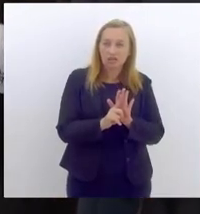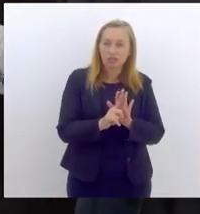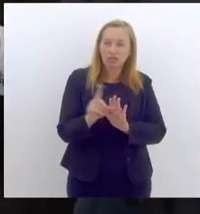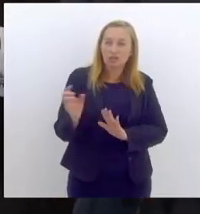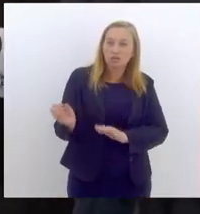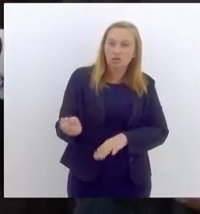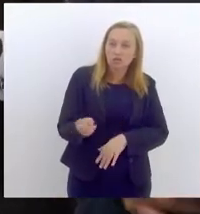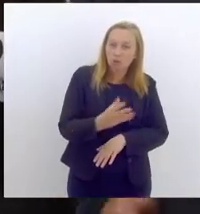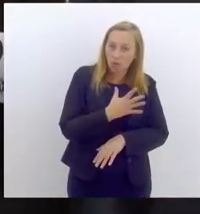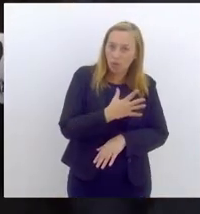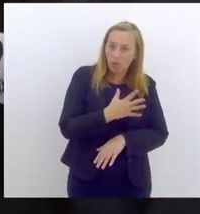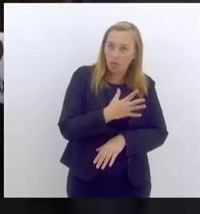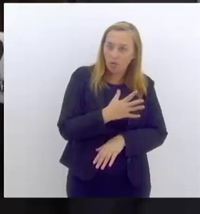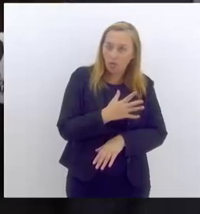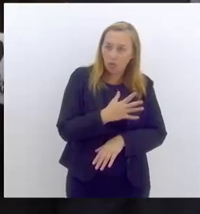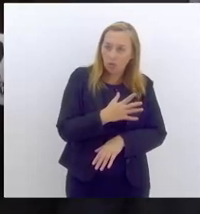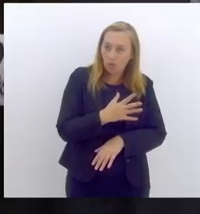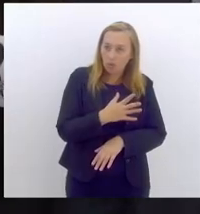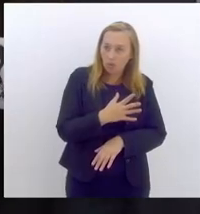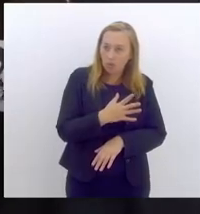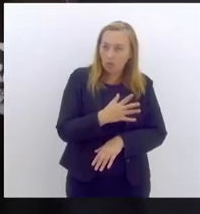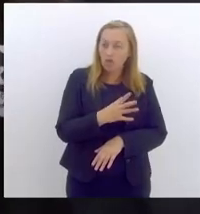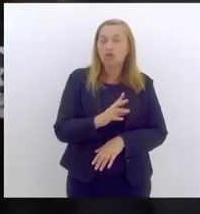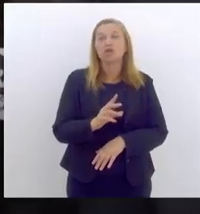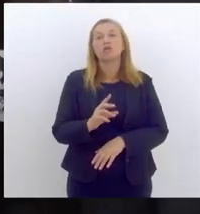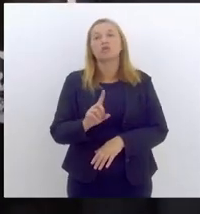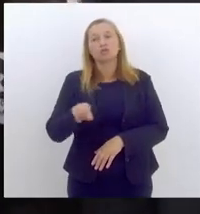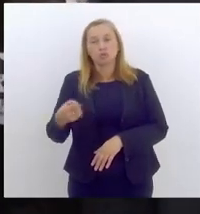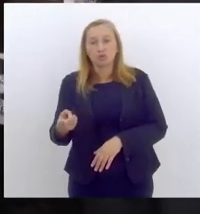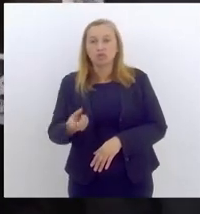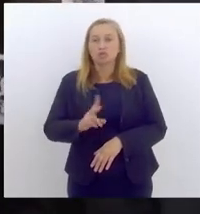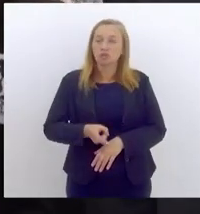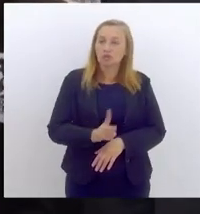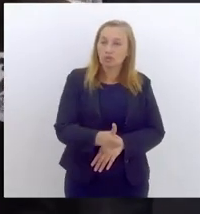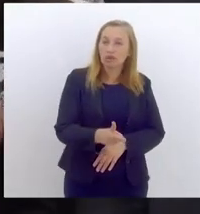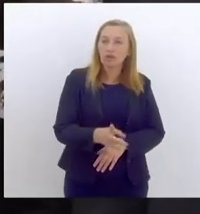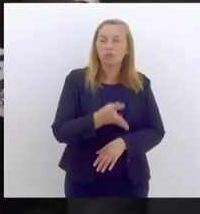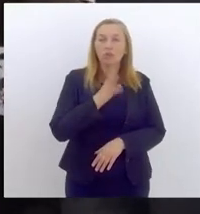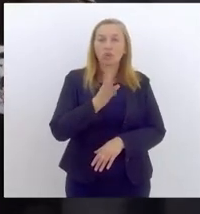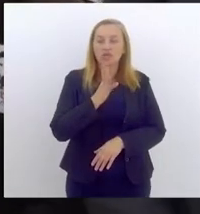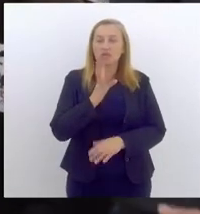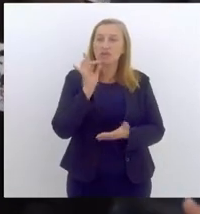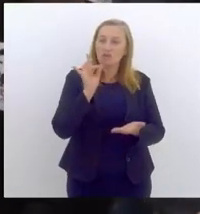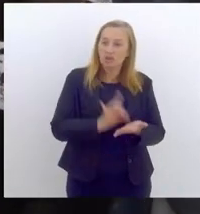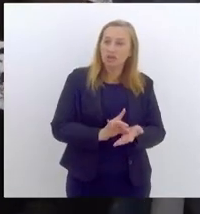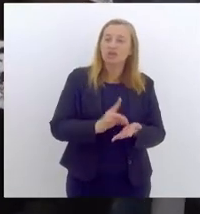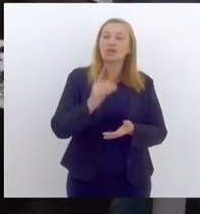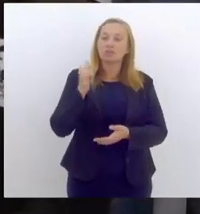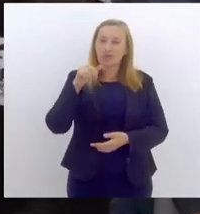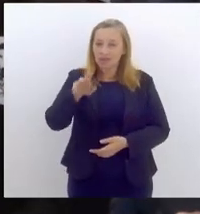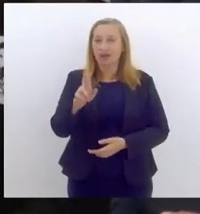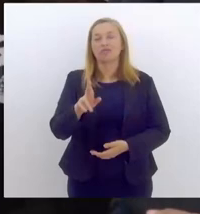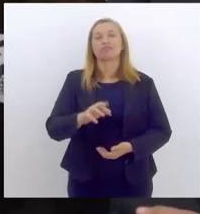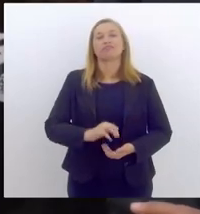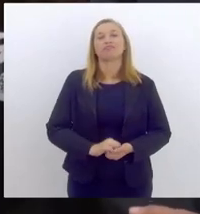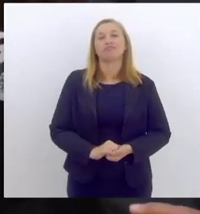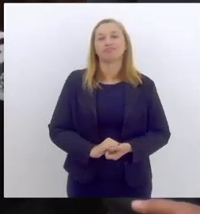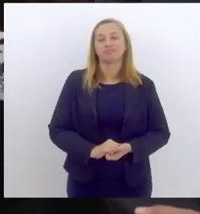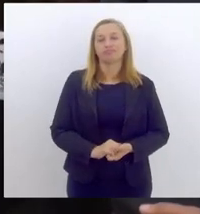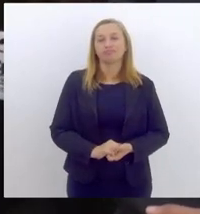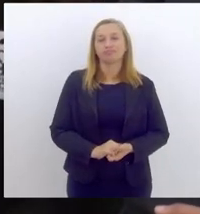e aqueles que aqui ficaram, irão conhecer o verdadeiro Rodrigo Bacelar.